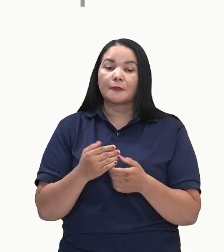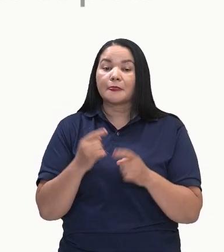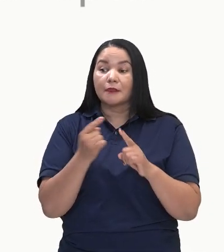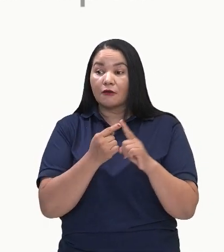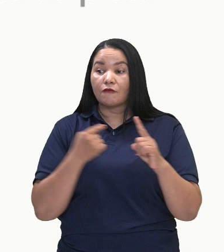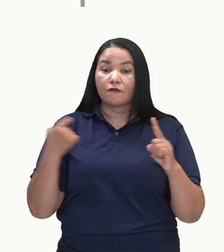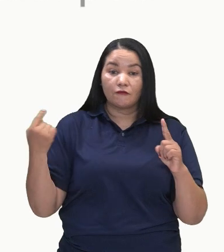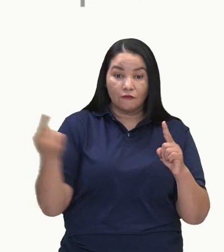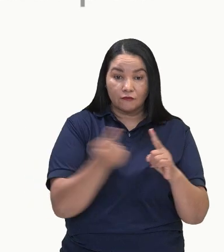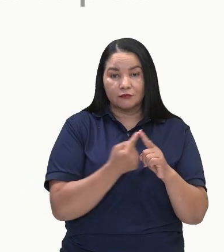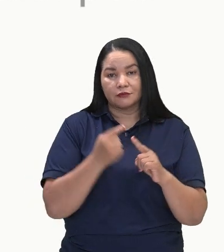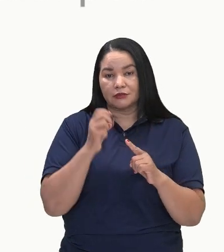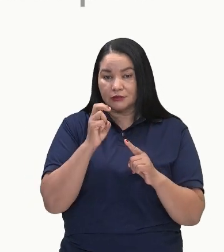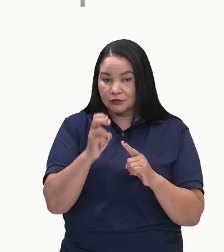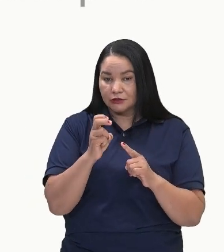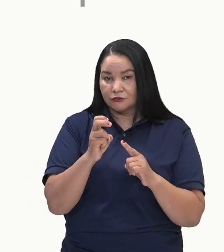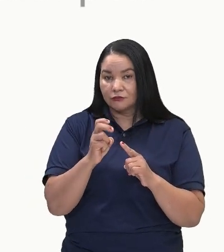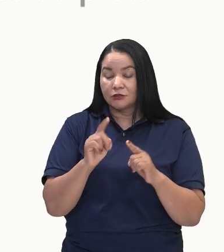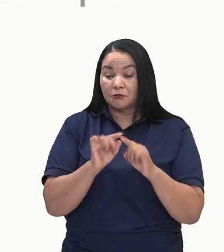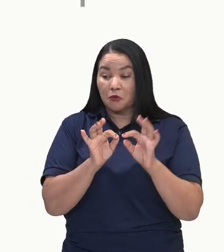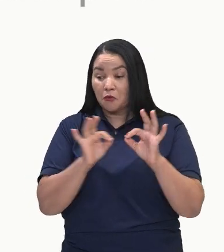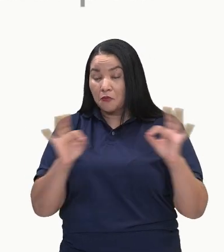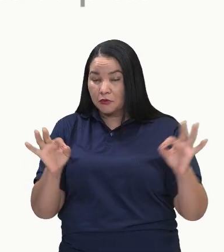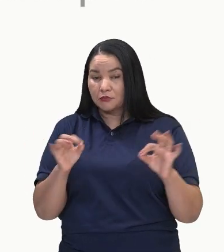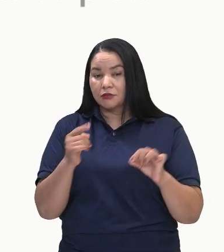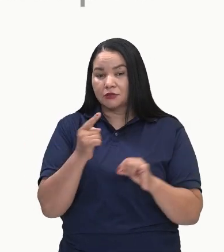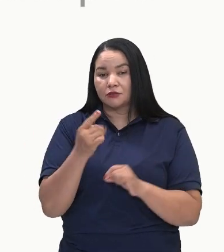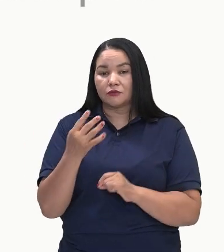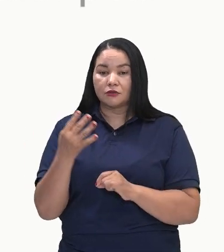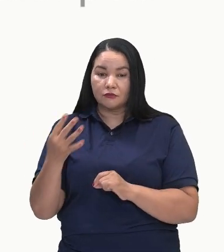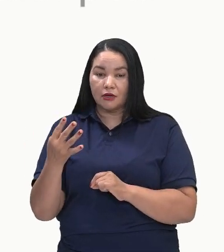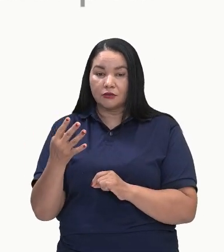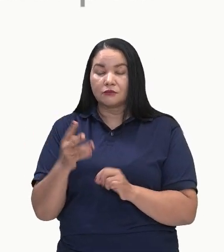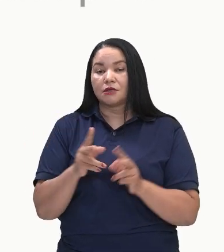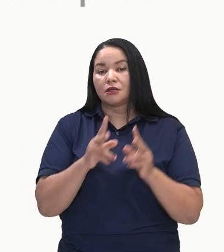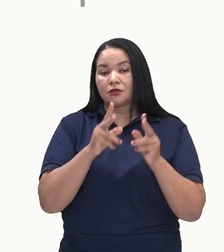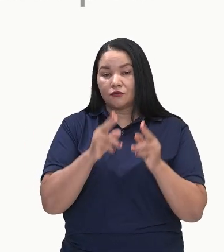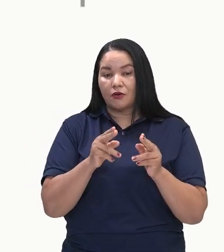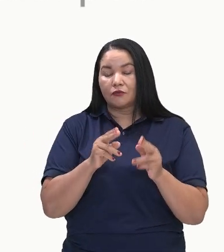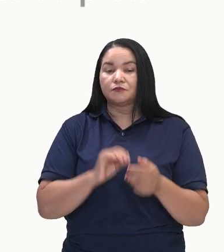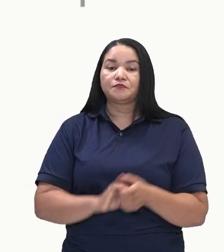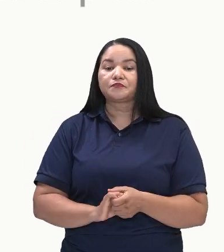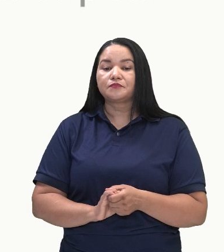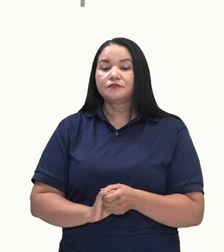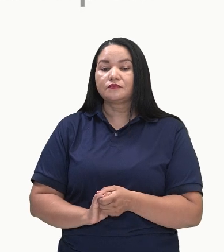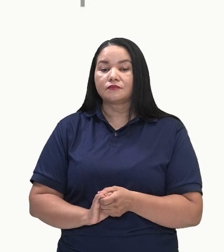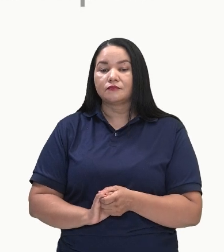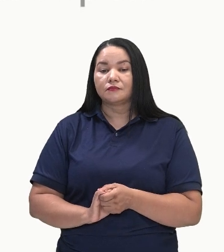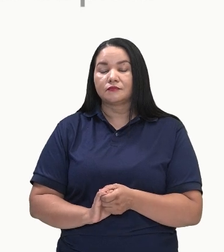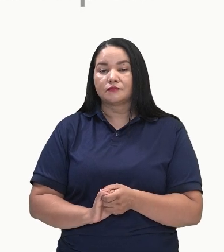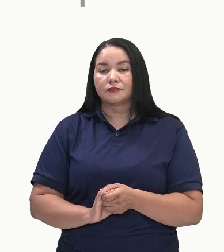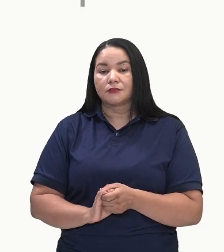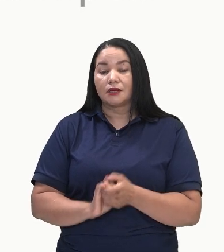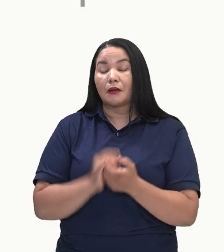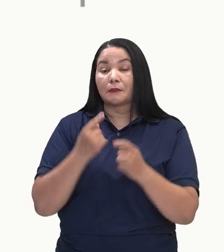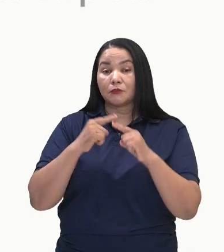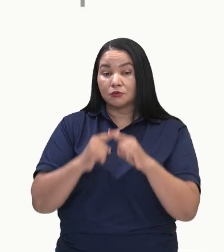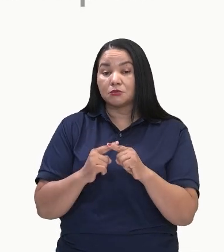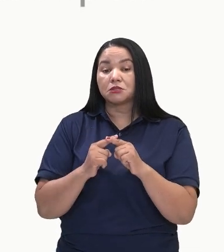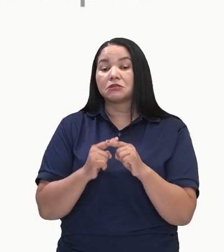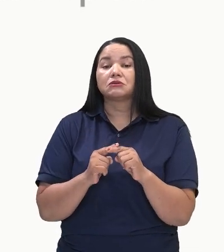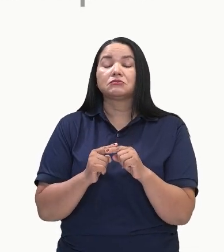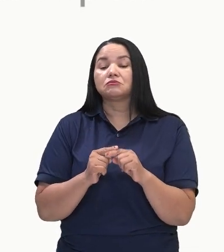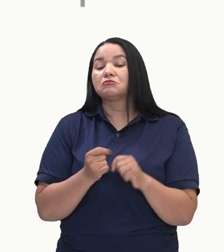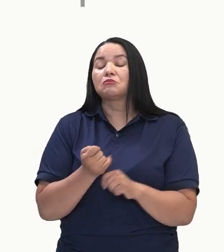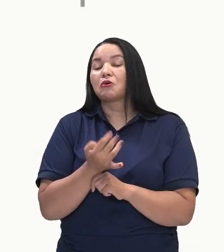pista é 144. Vou colocar aqui assim. Então, nós temos igual, a distância total é igual a 5 vezes 144,